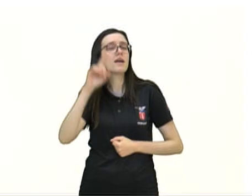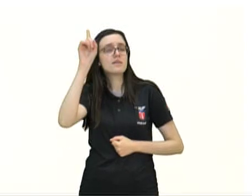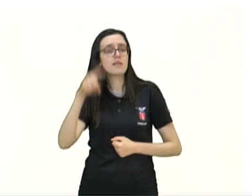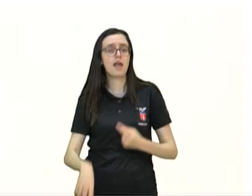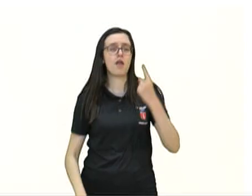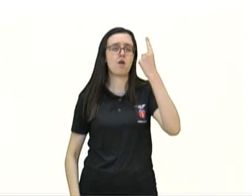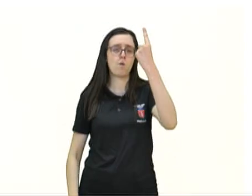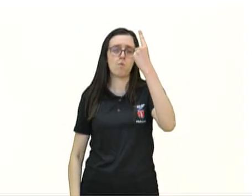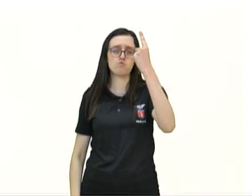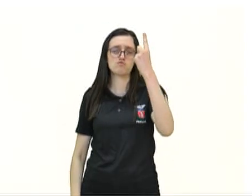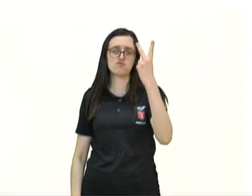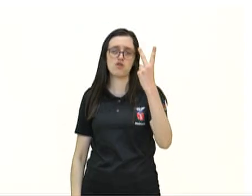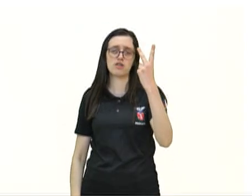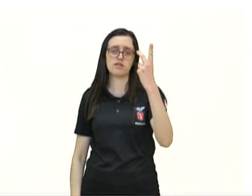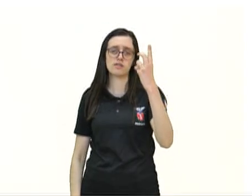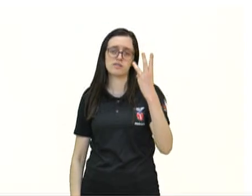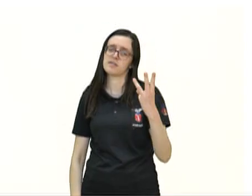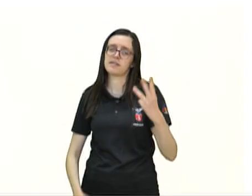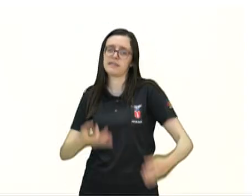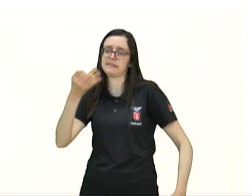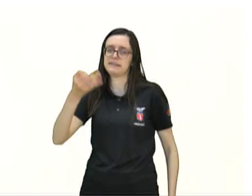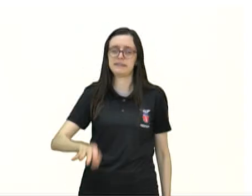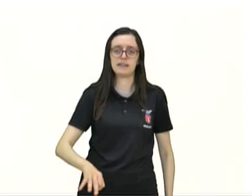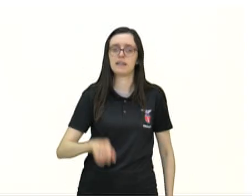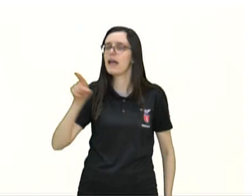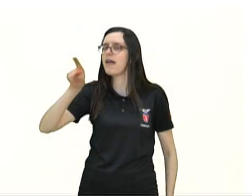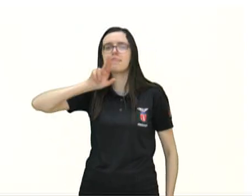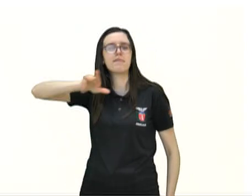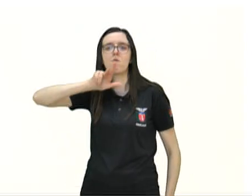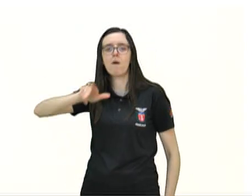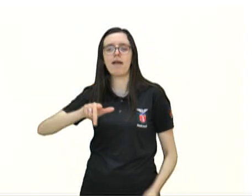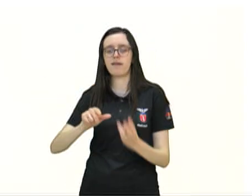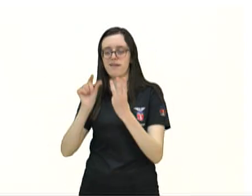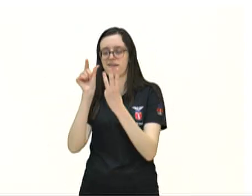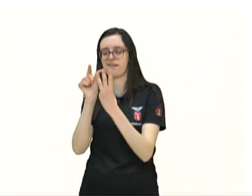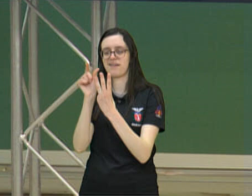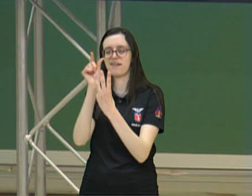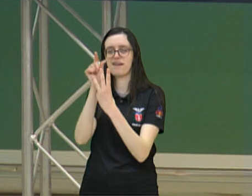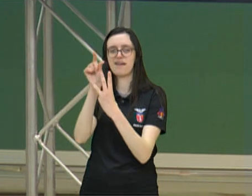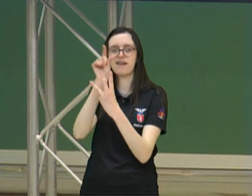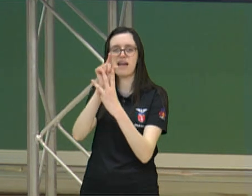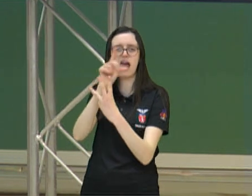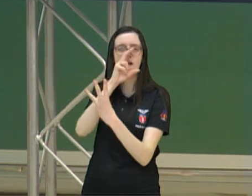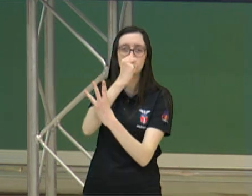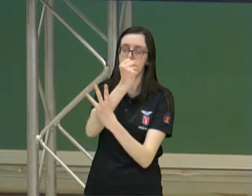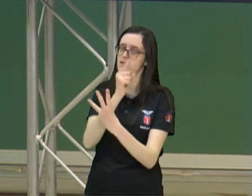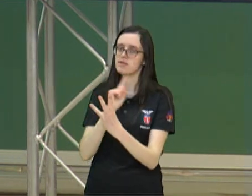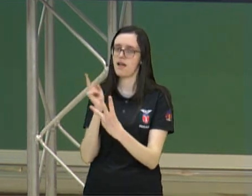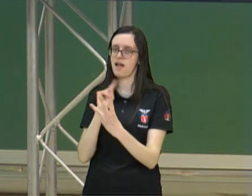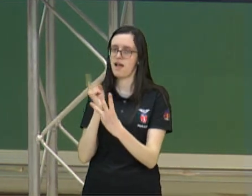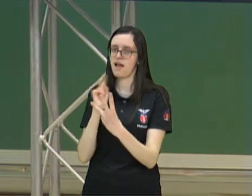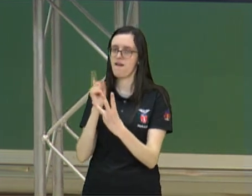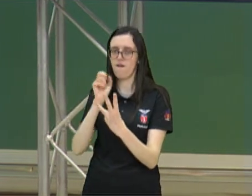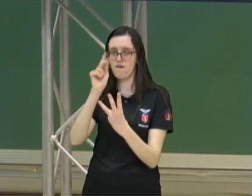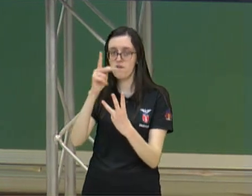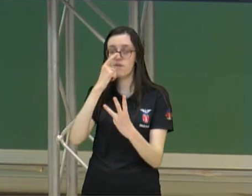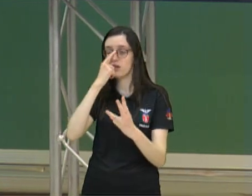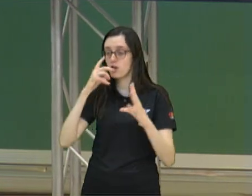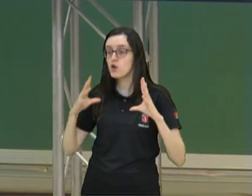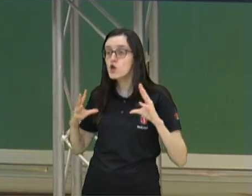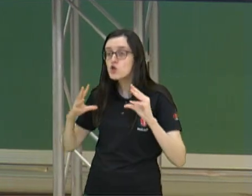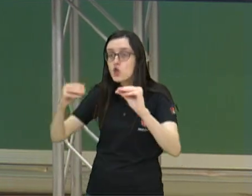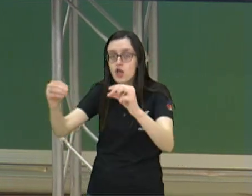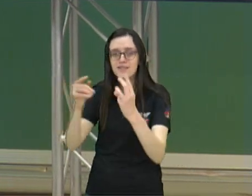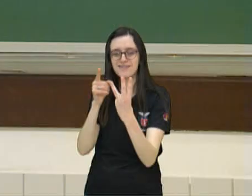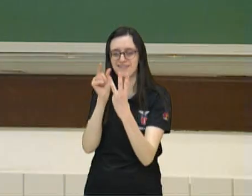a 2 e a 3. Ela não é uma proparoxítona. Vocês aprenderam comigo. Todas as proparoxítonas precisam